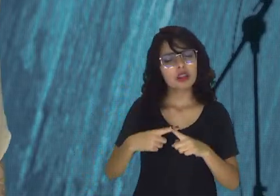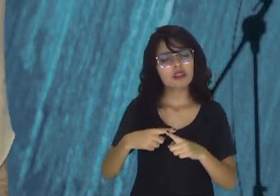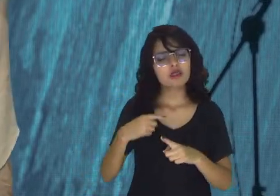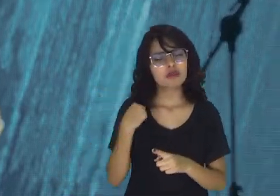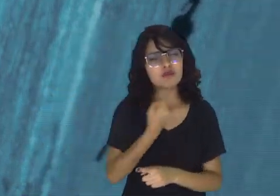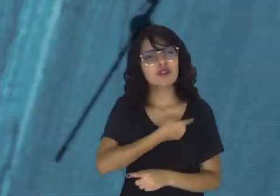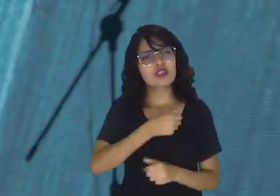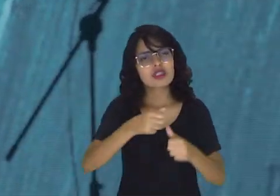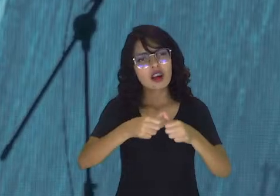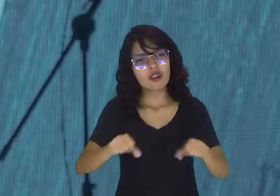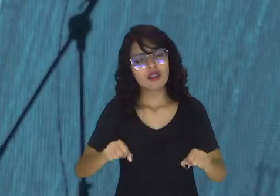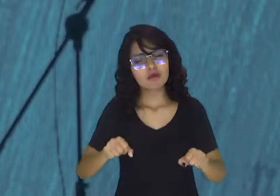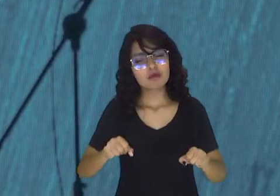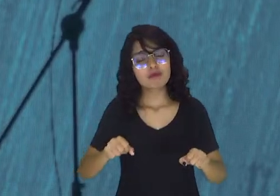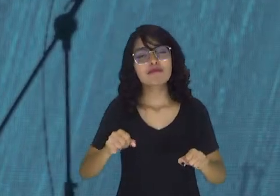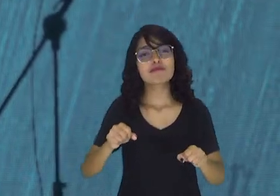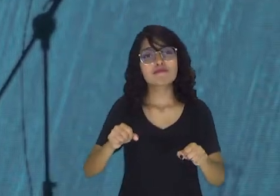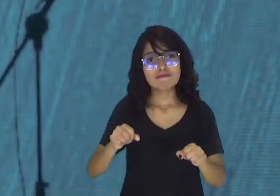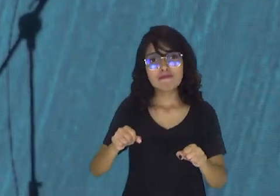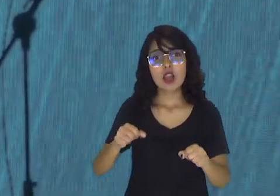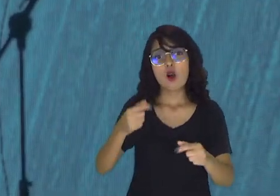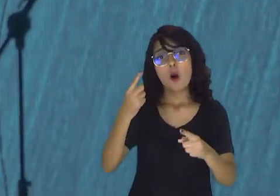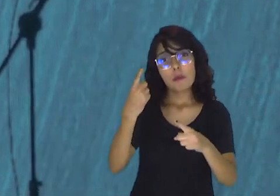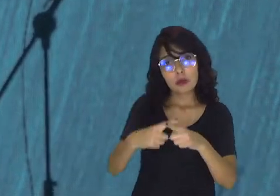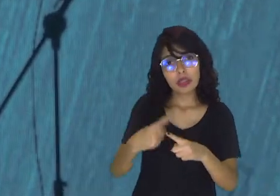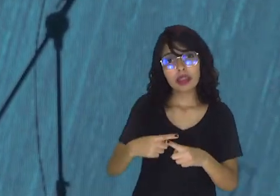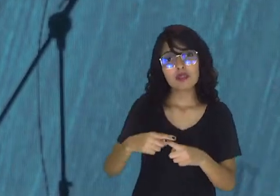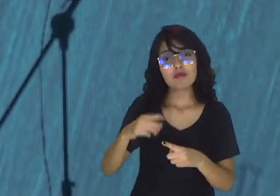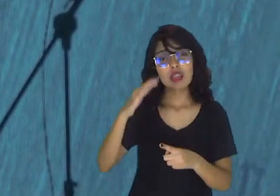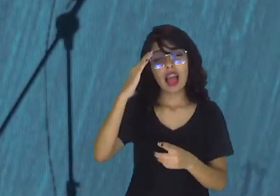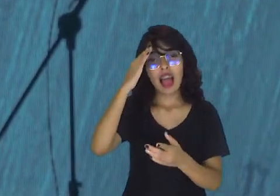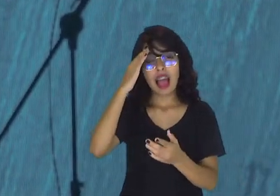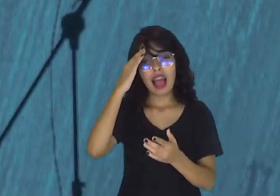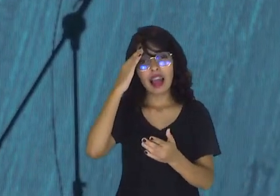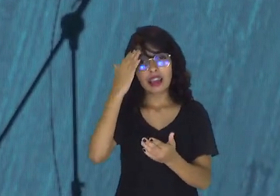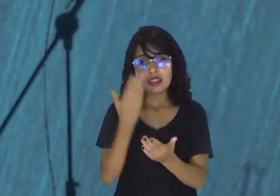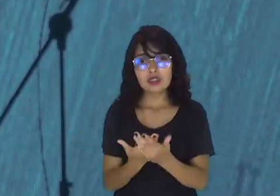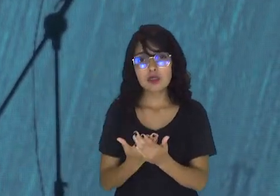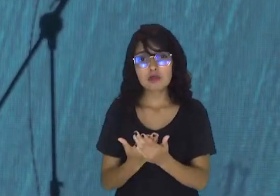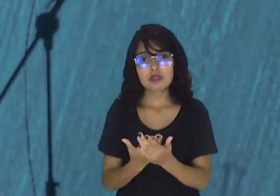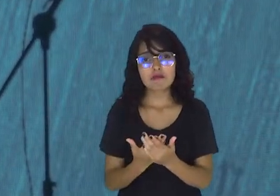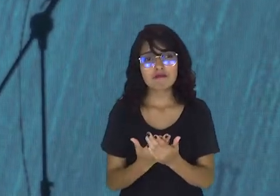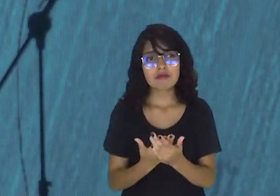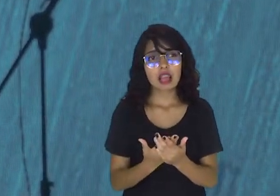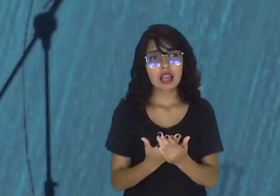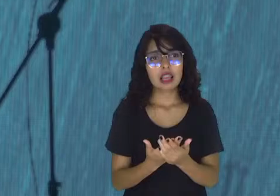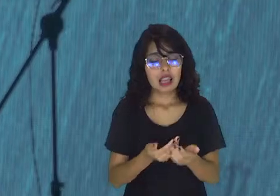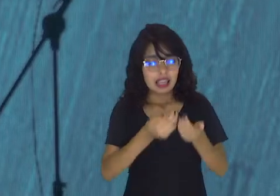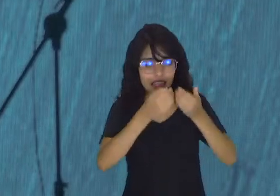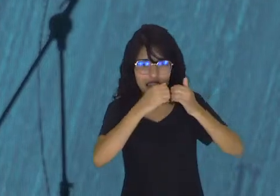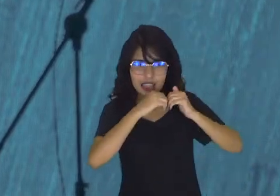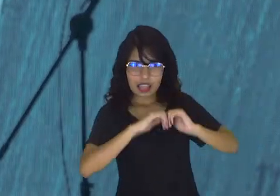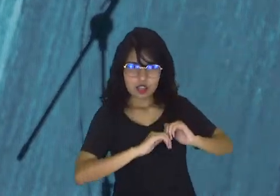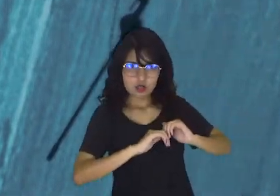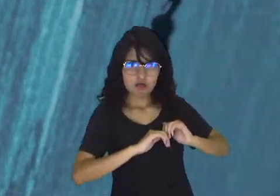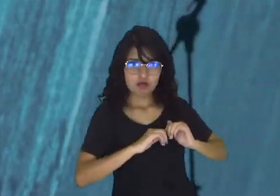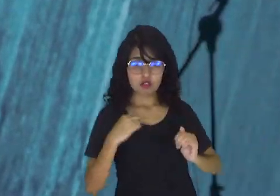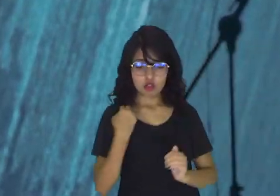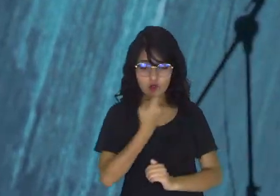de cada uma daquelas pessoas que estavam ali existe uma nação que está nascendo para